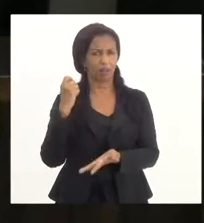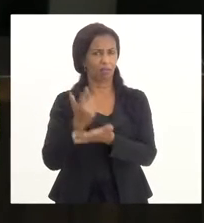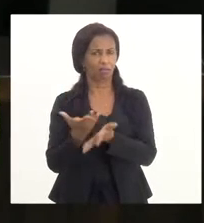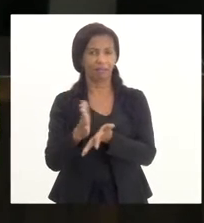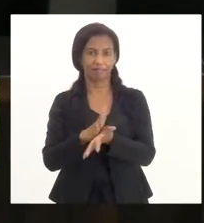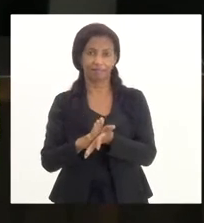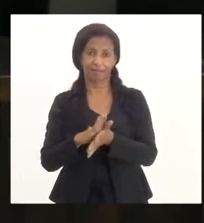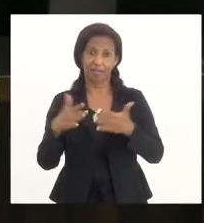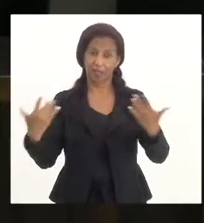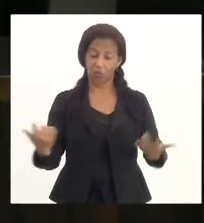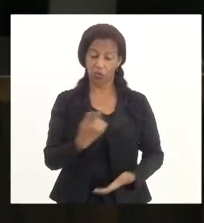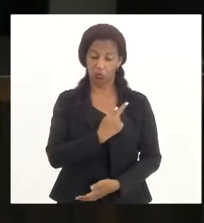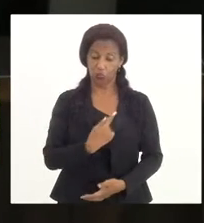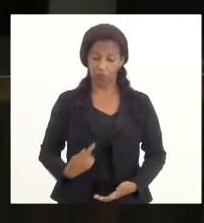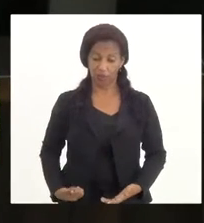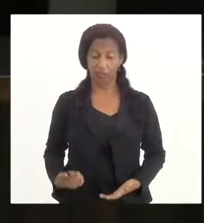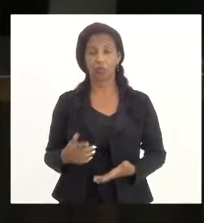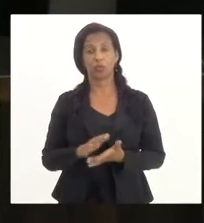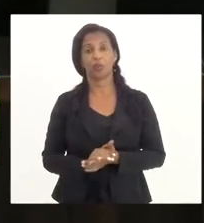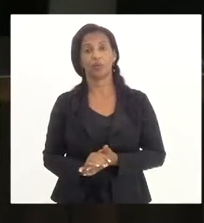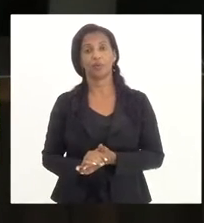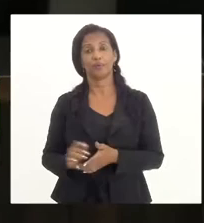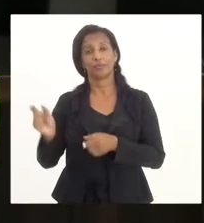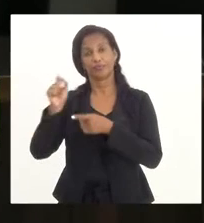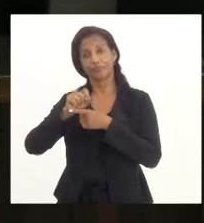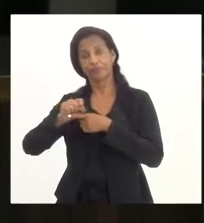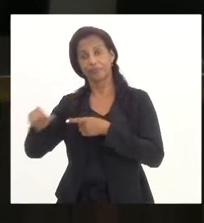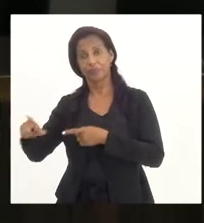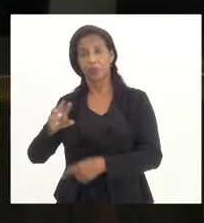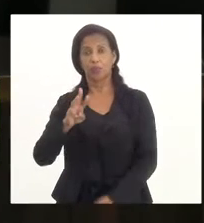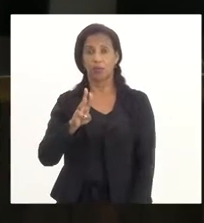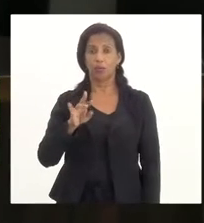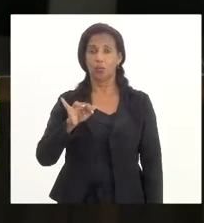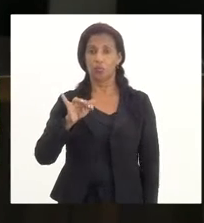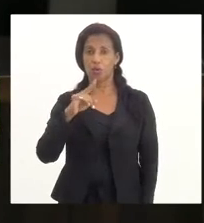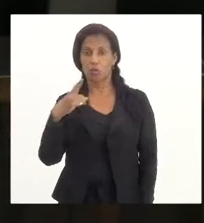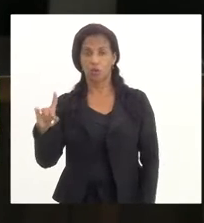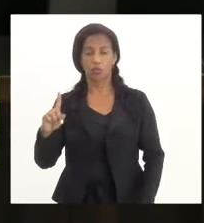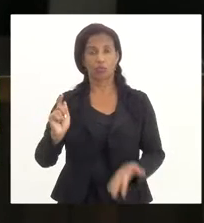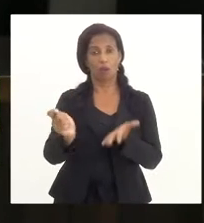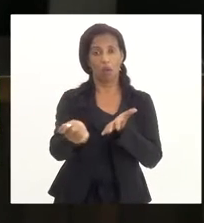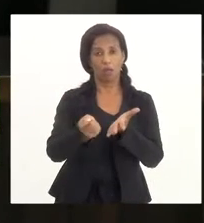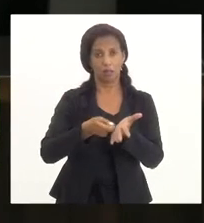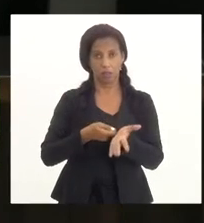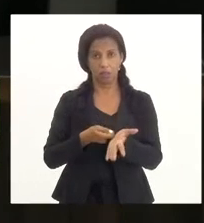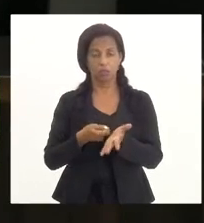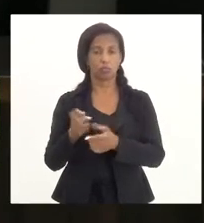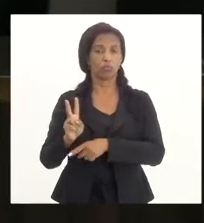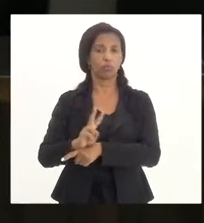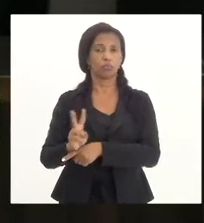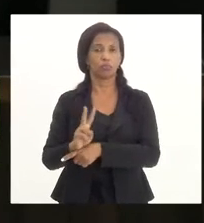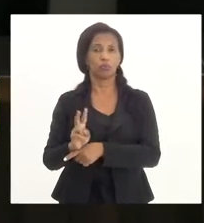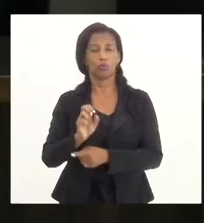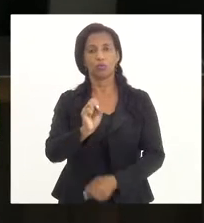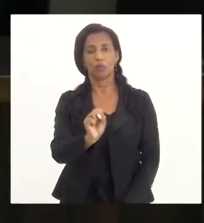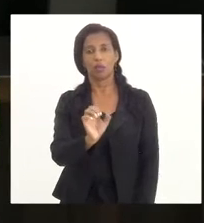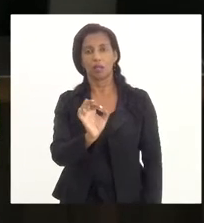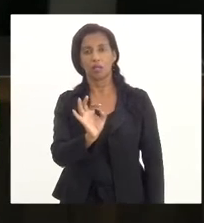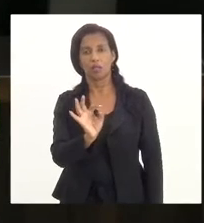governador da época ou passado eu sou um vídeo se assinou esse termo sob a supervisão do